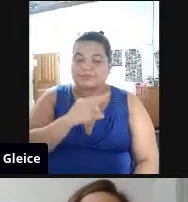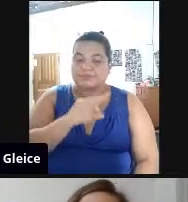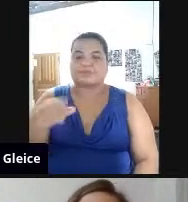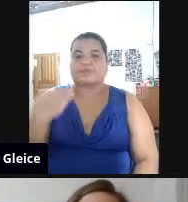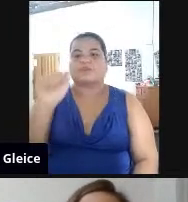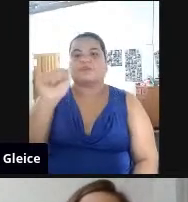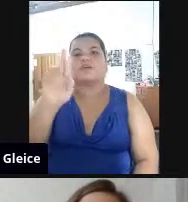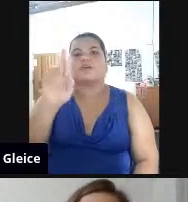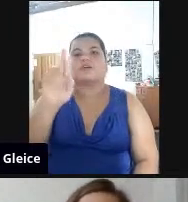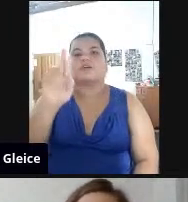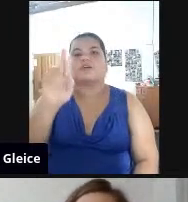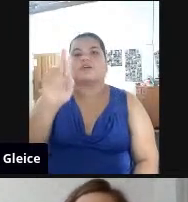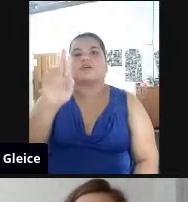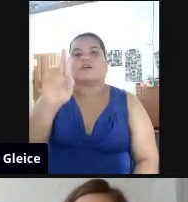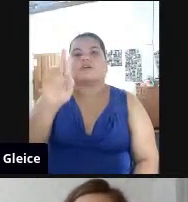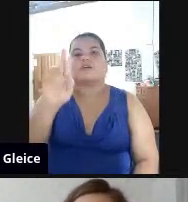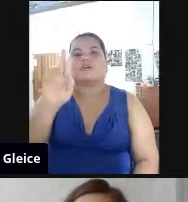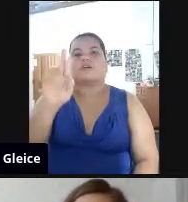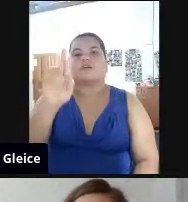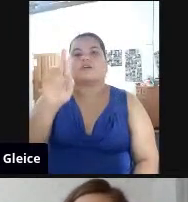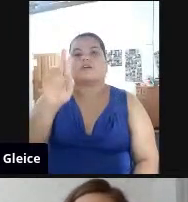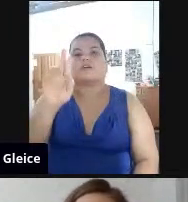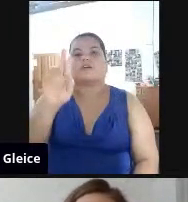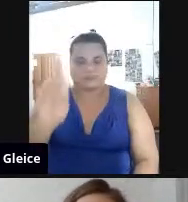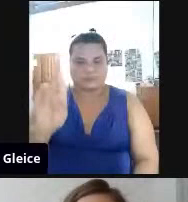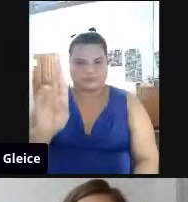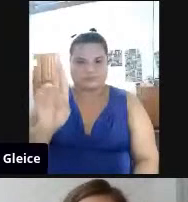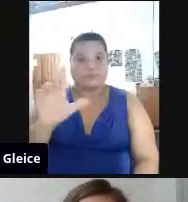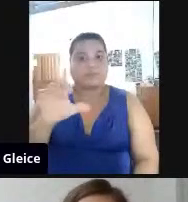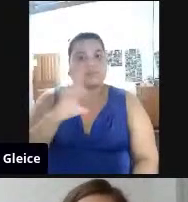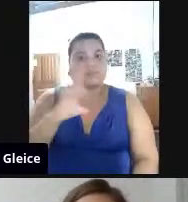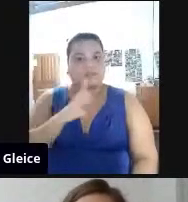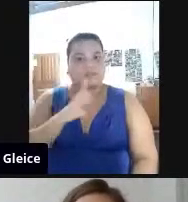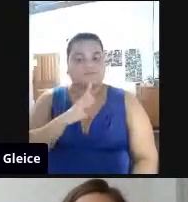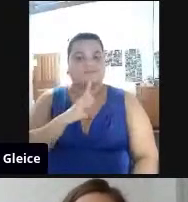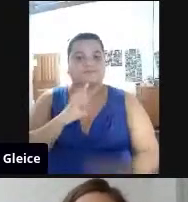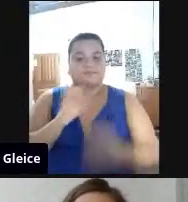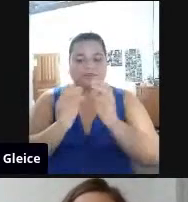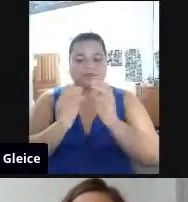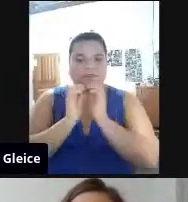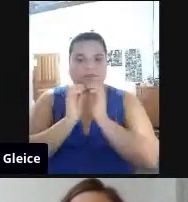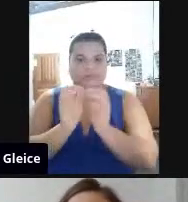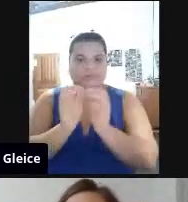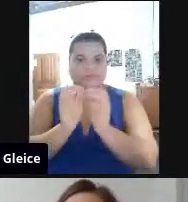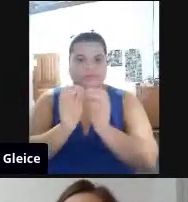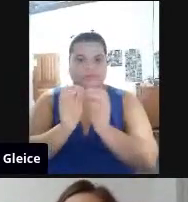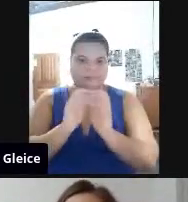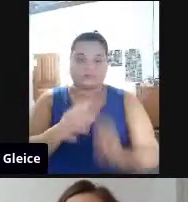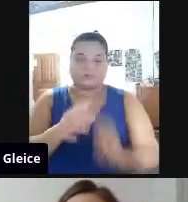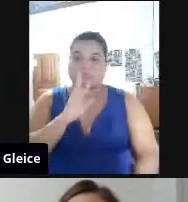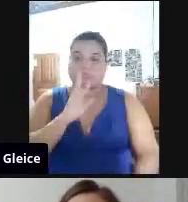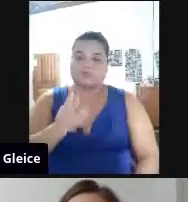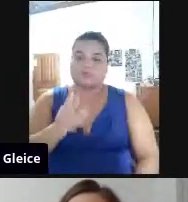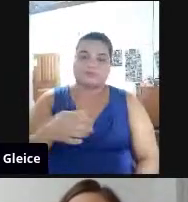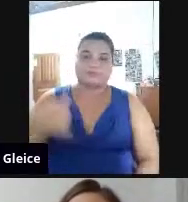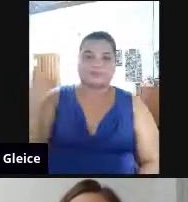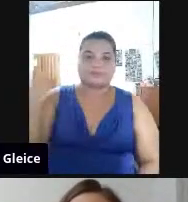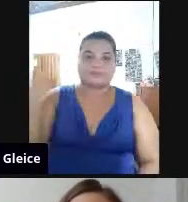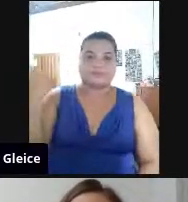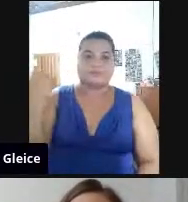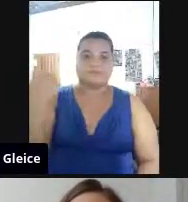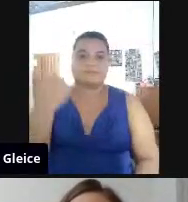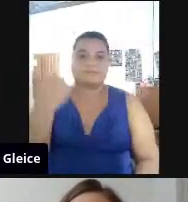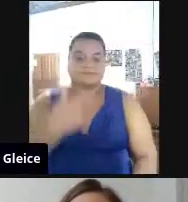meio, e Arthur foi diagnosticado com autismo aos 2 anos de idade. Então, desde